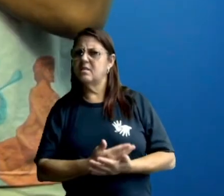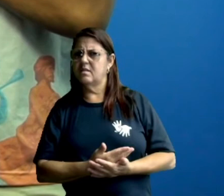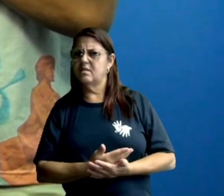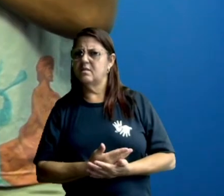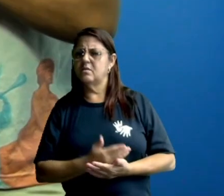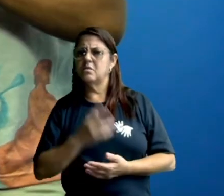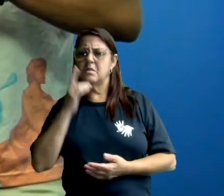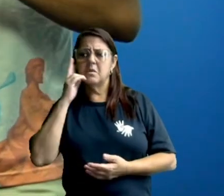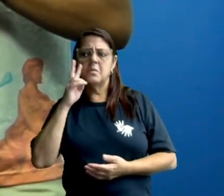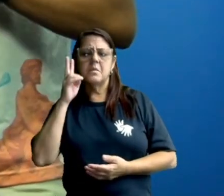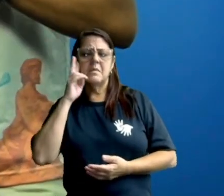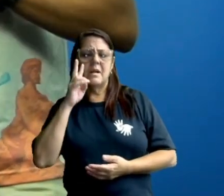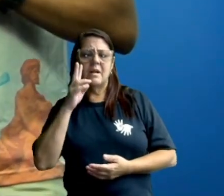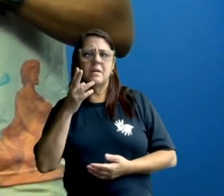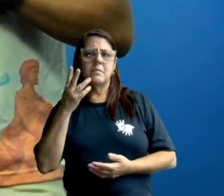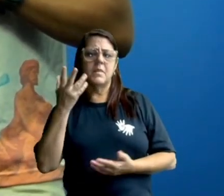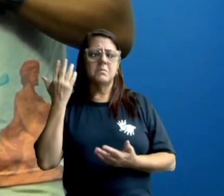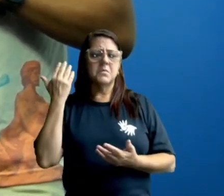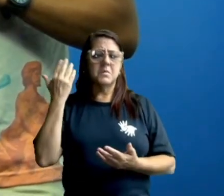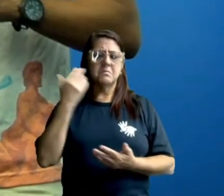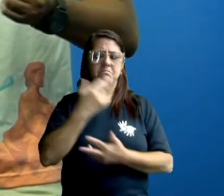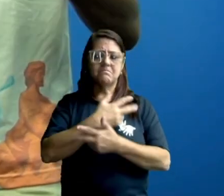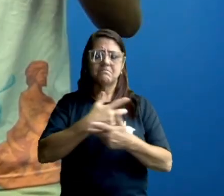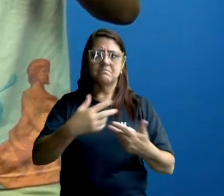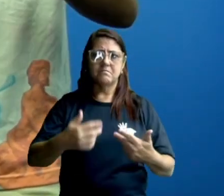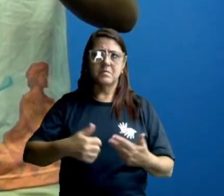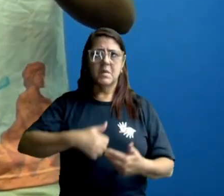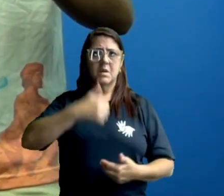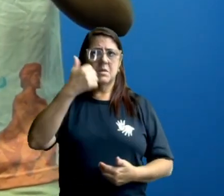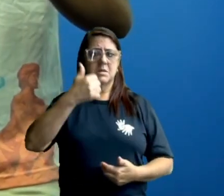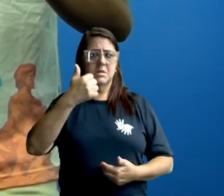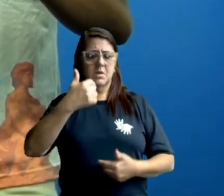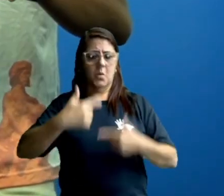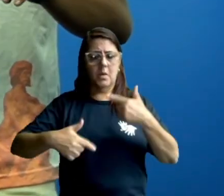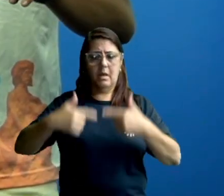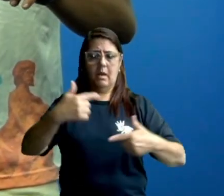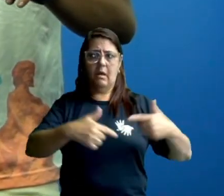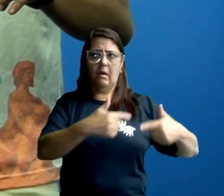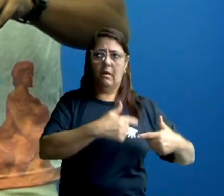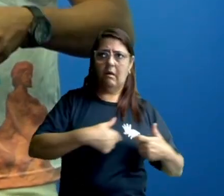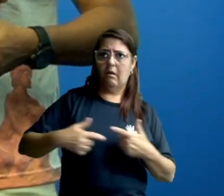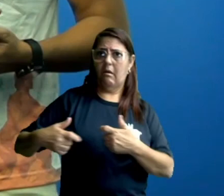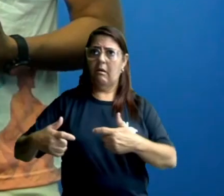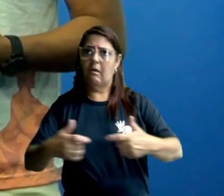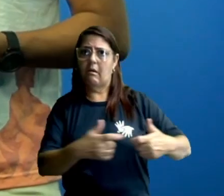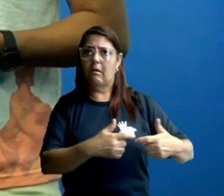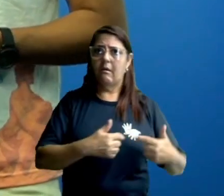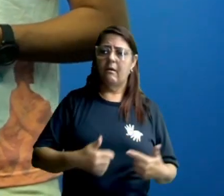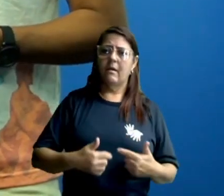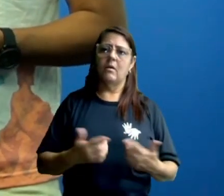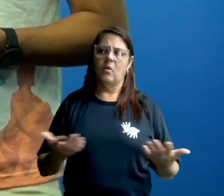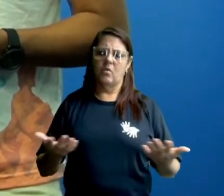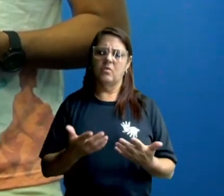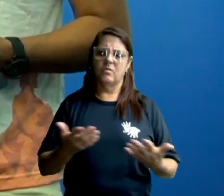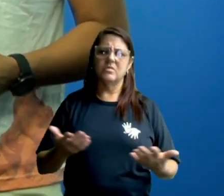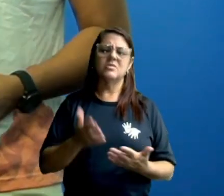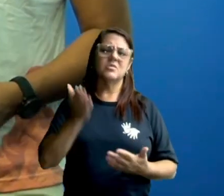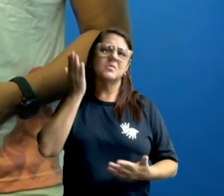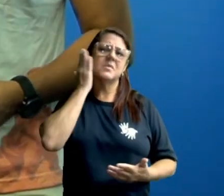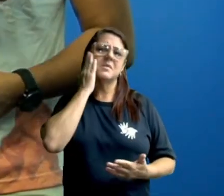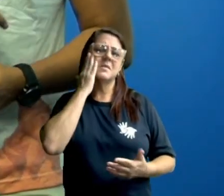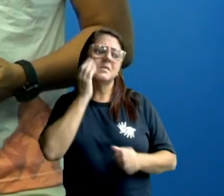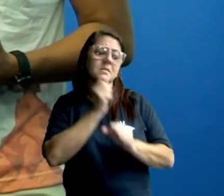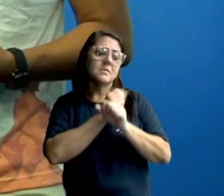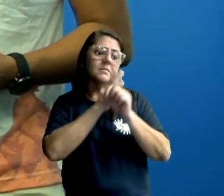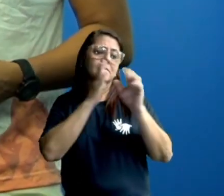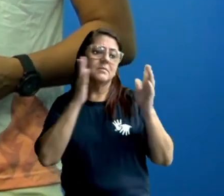deu para a gente ver muita coisa sobre a Primeira Guerra Mundial, que eu ia dividir em 2 partes, mas acredito que a gente hoje deu para compensar e